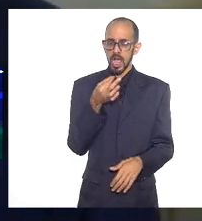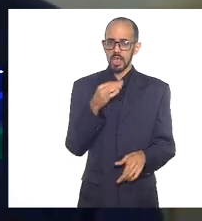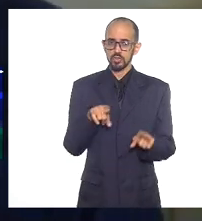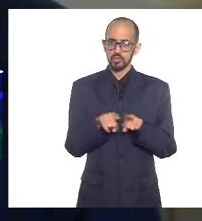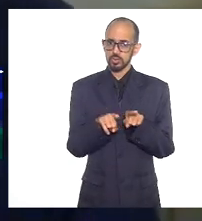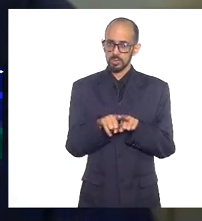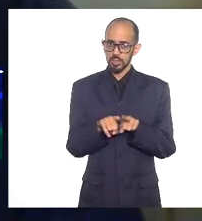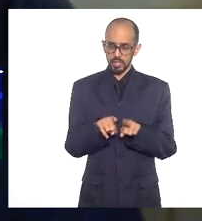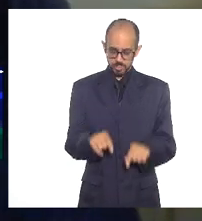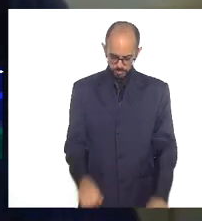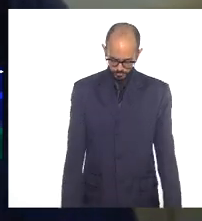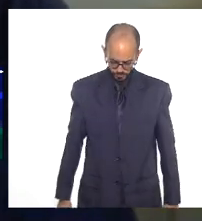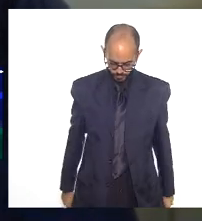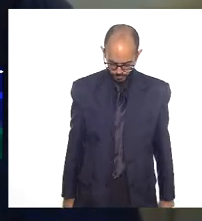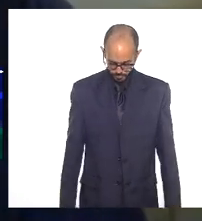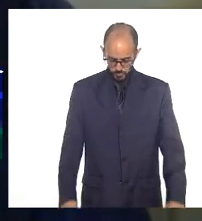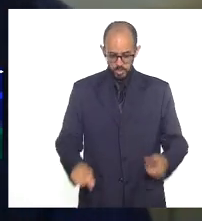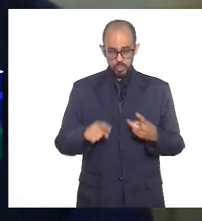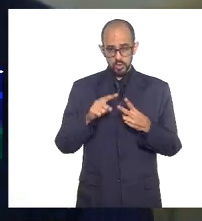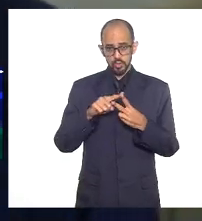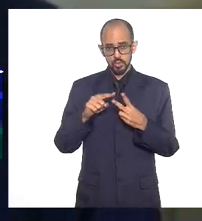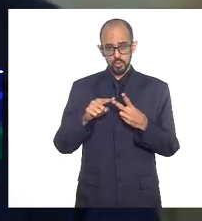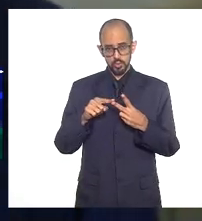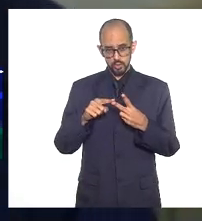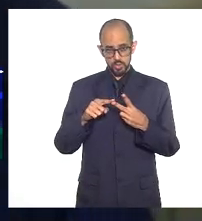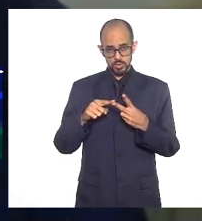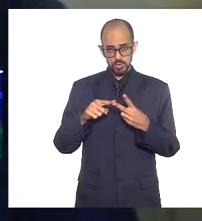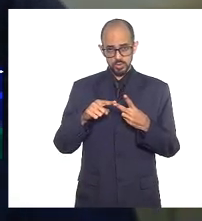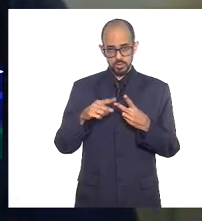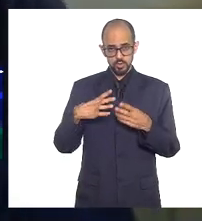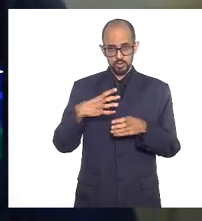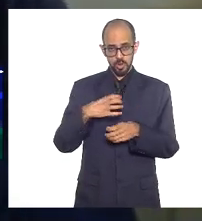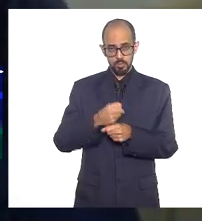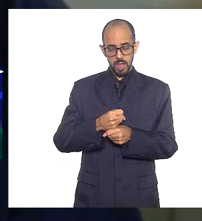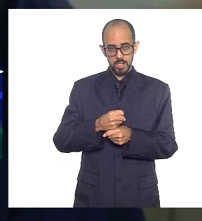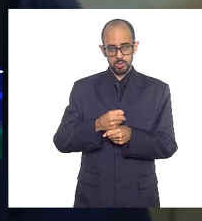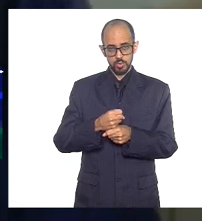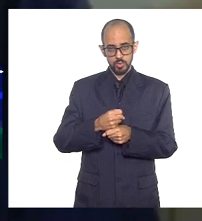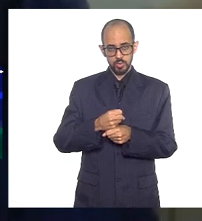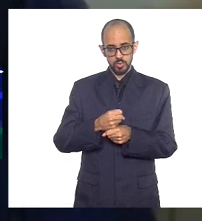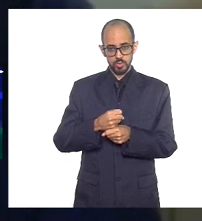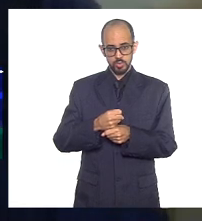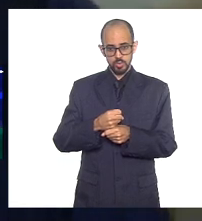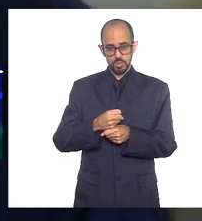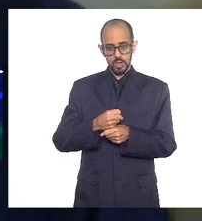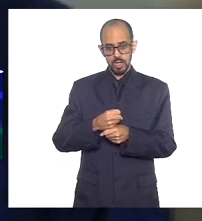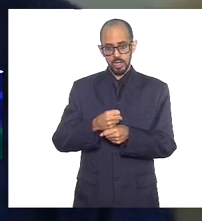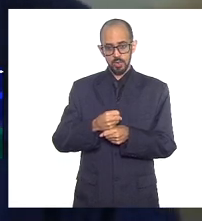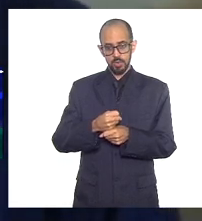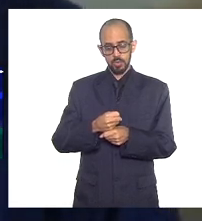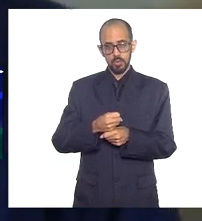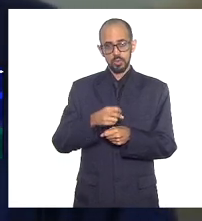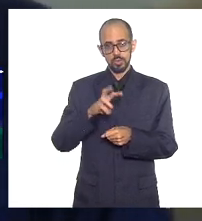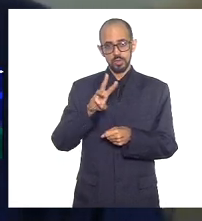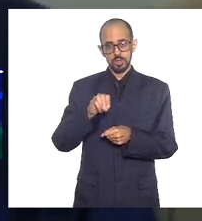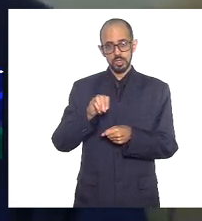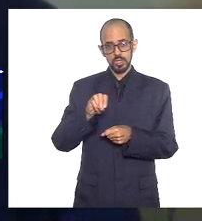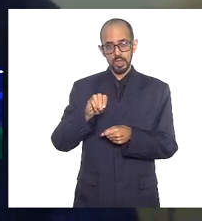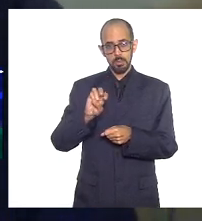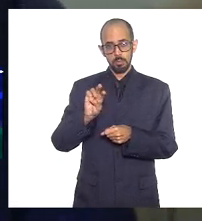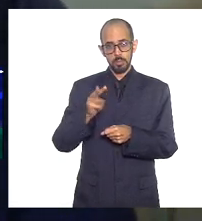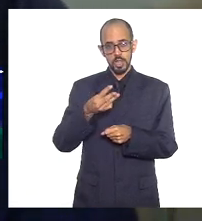duas beiradinhas que somado já batem praticamente 30 milhões de reais